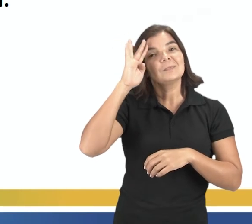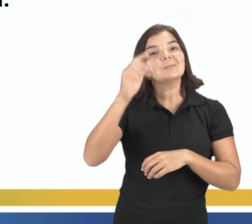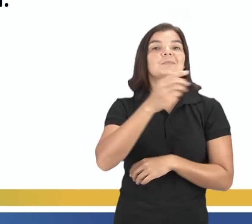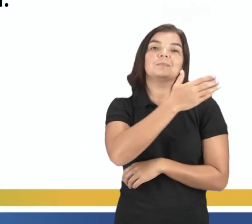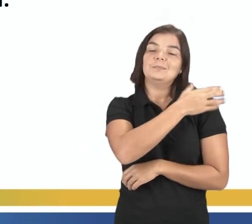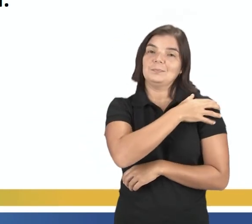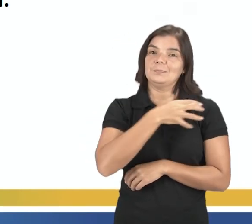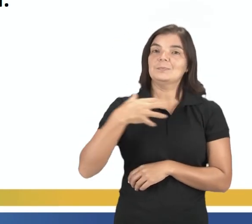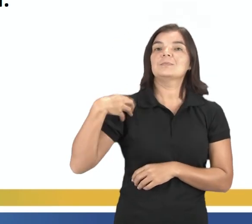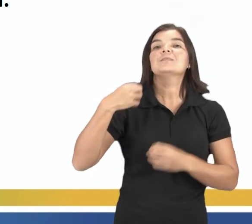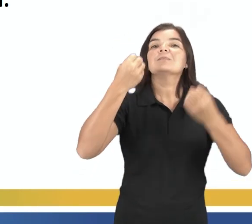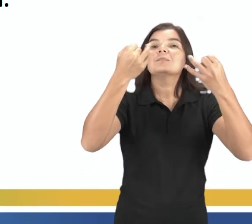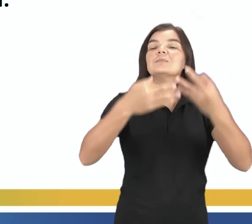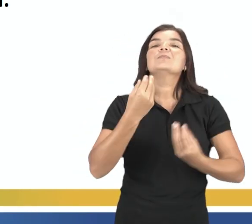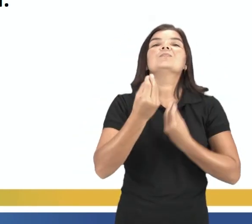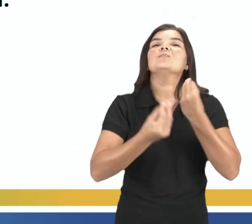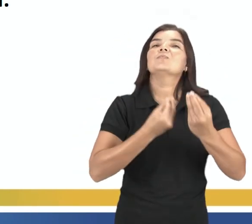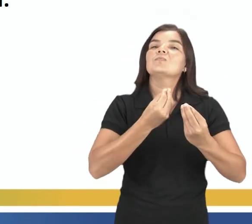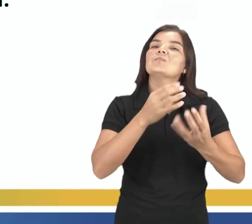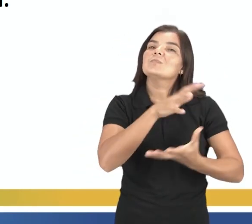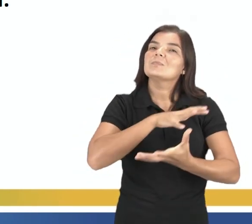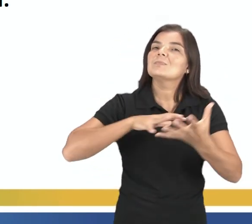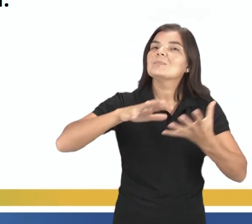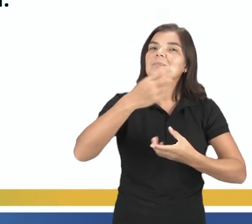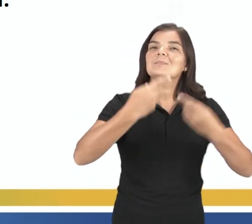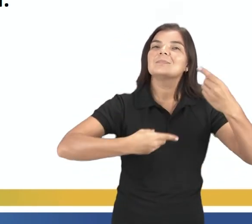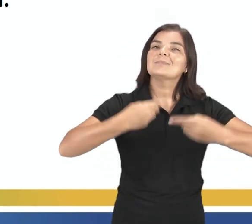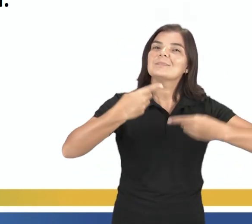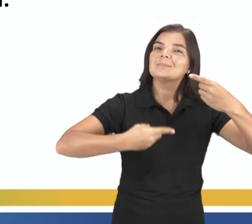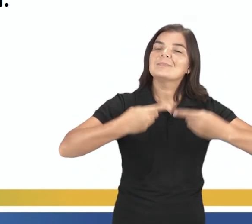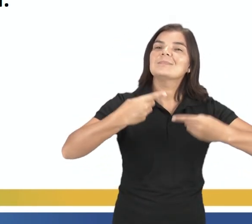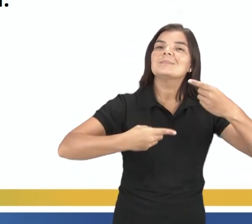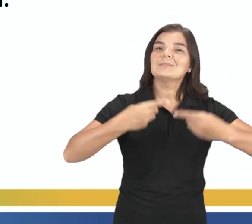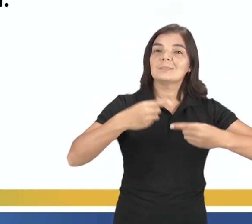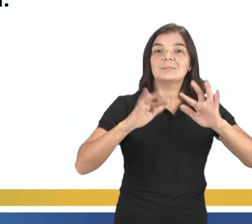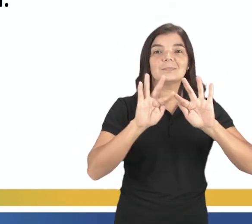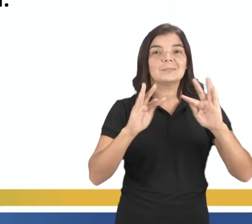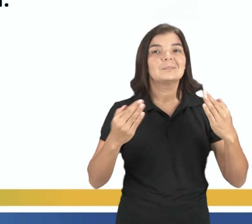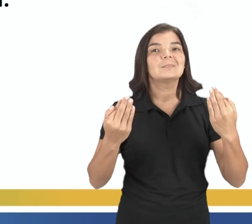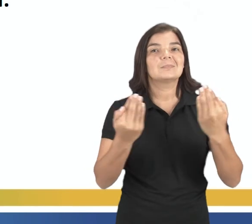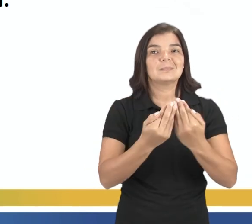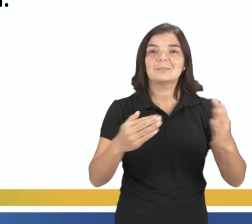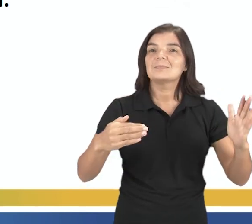Aristóteles explique, como se deu a evolução da política, da